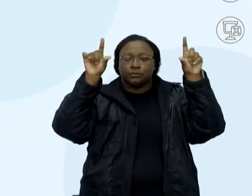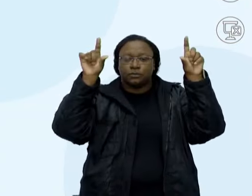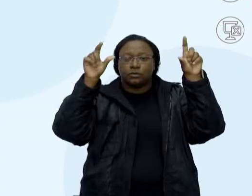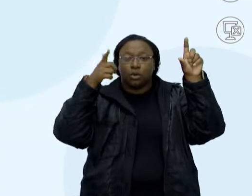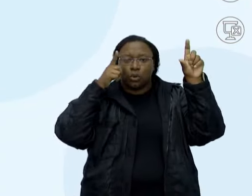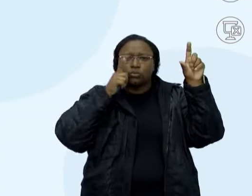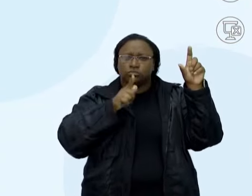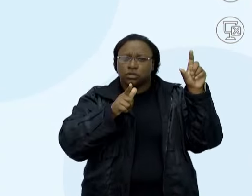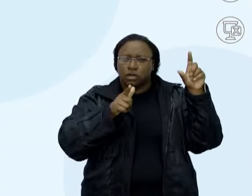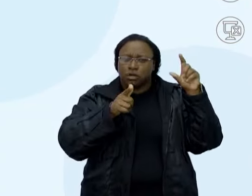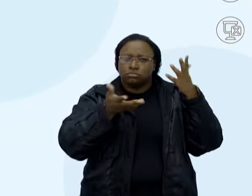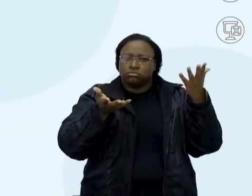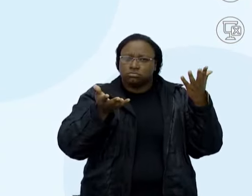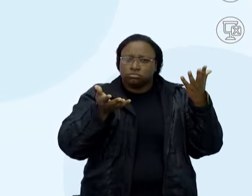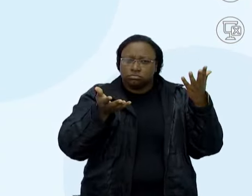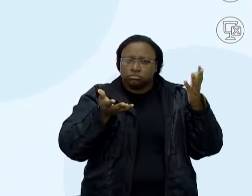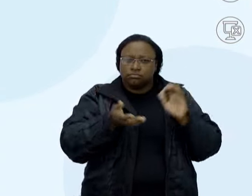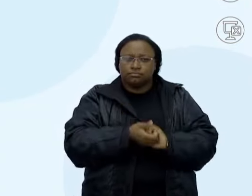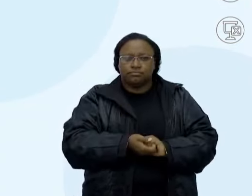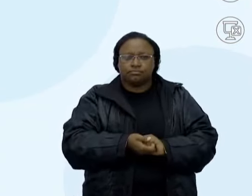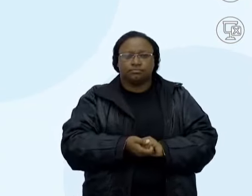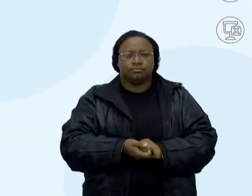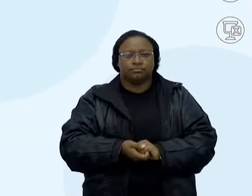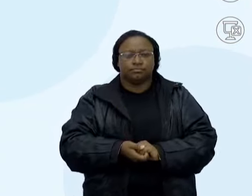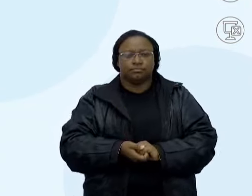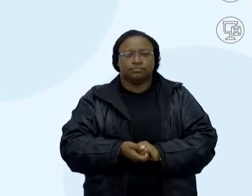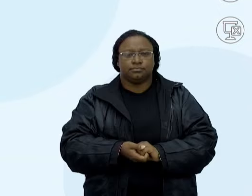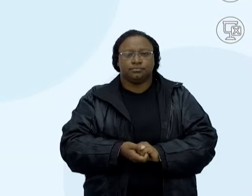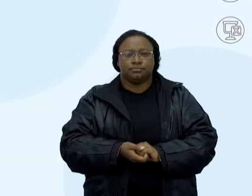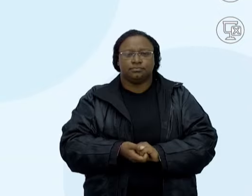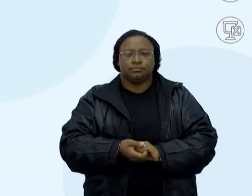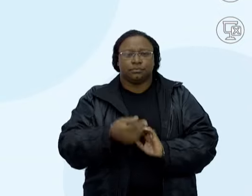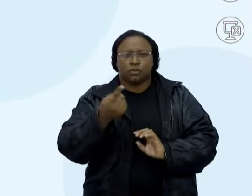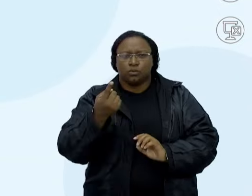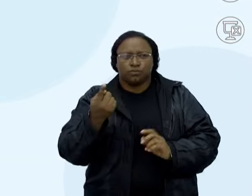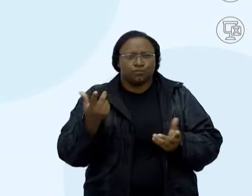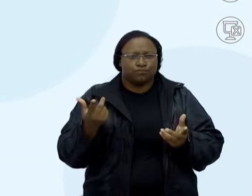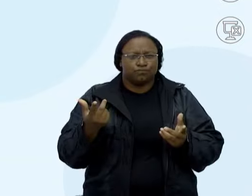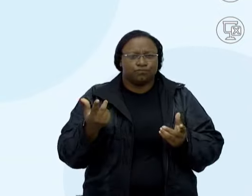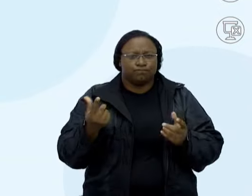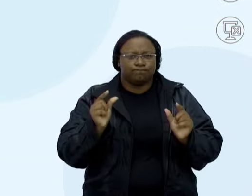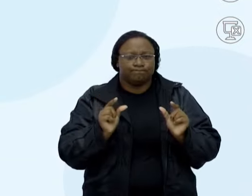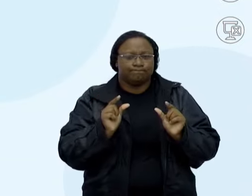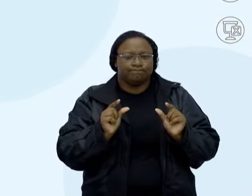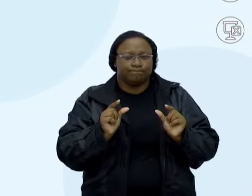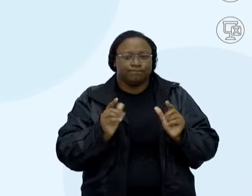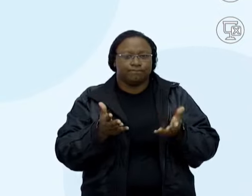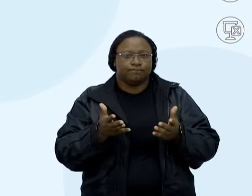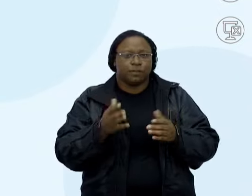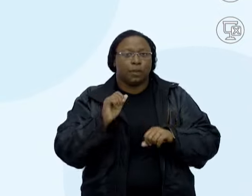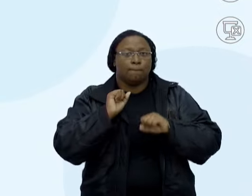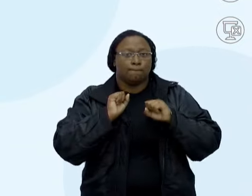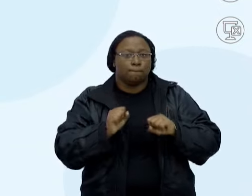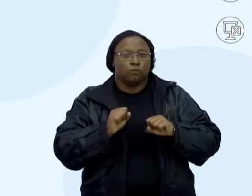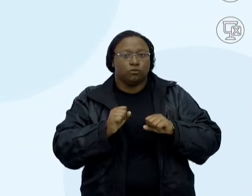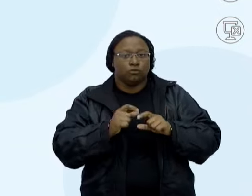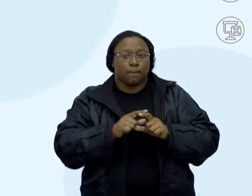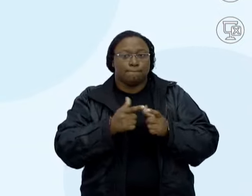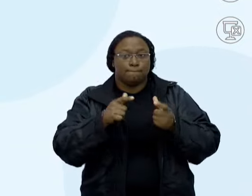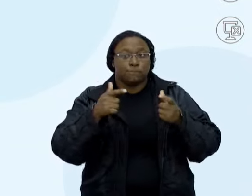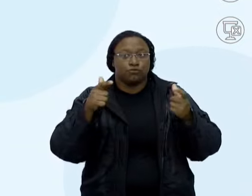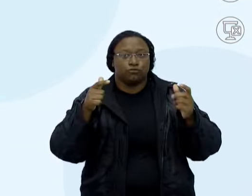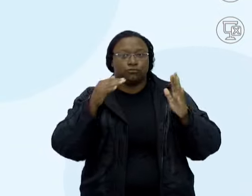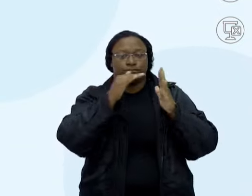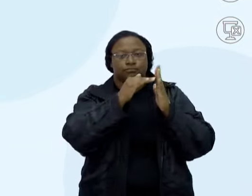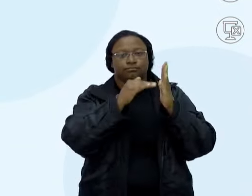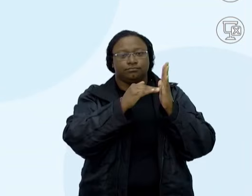que dá uma lâmpada LED, um LEDzinho, pode equivaler em escala a uma